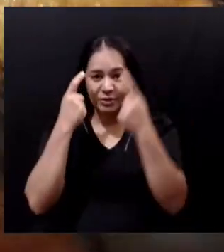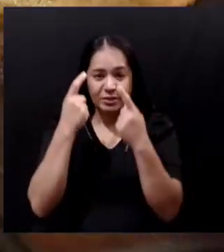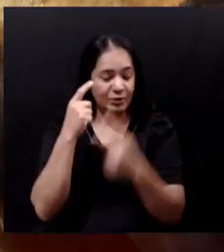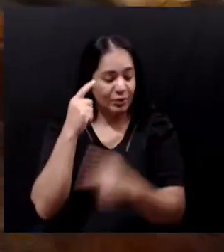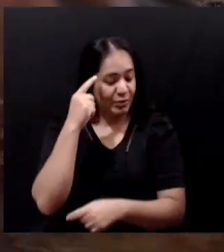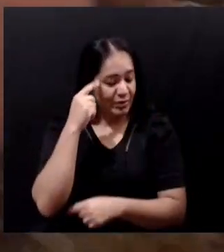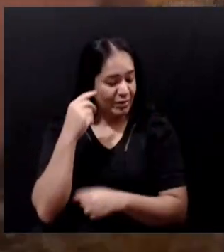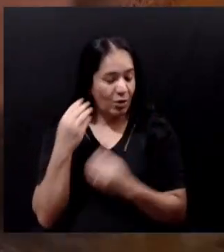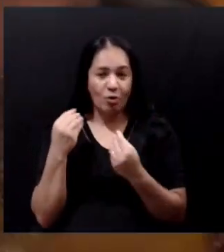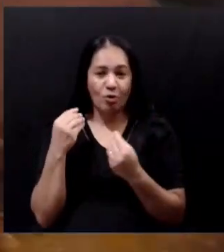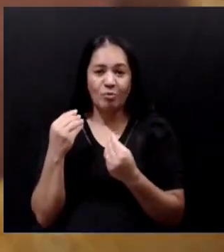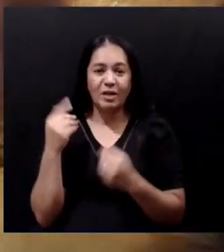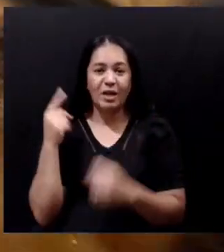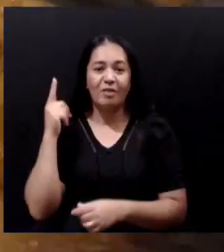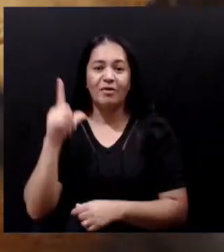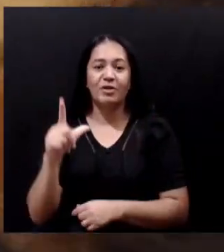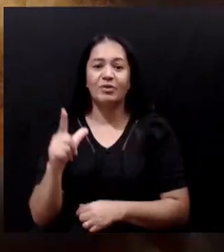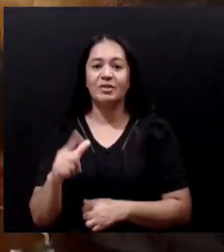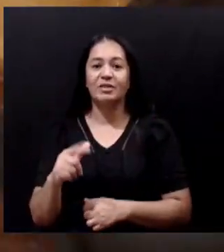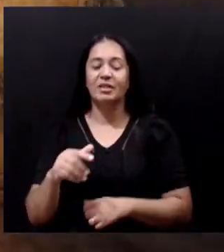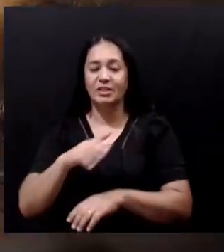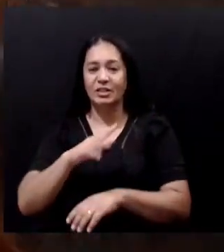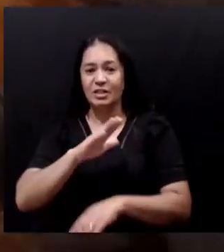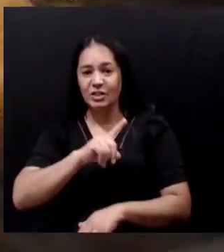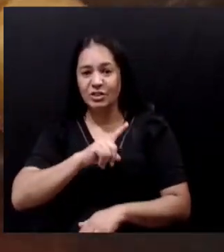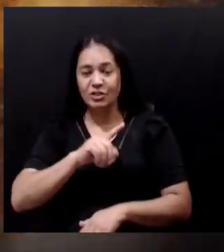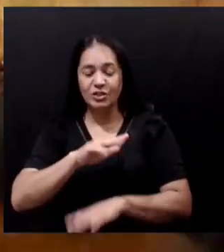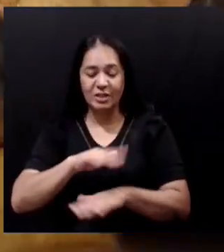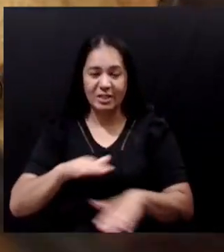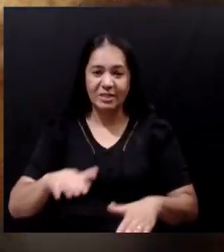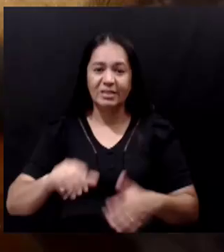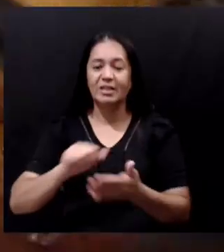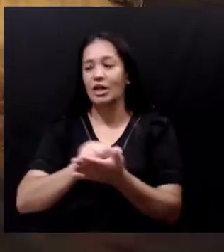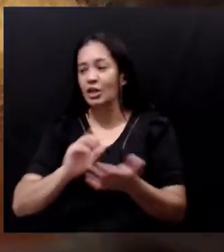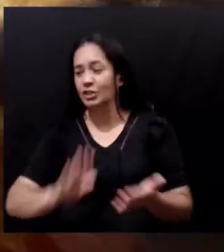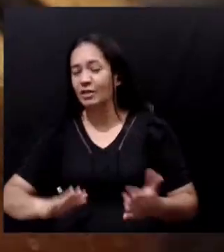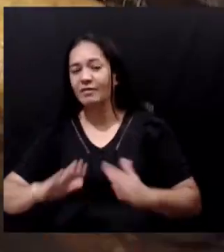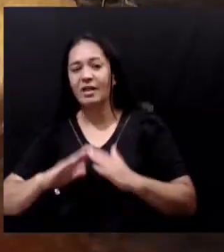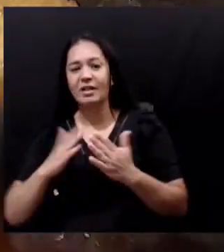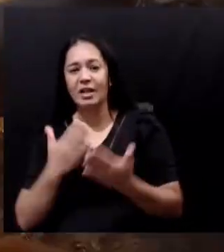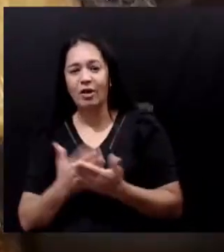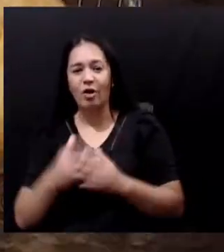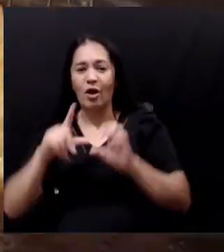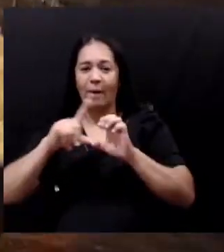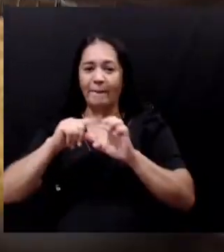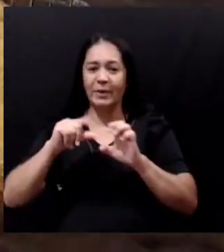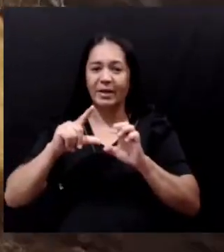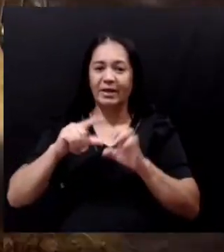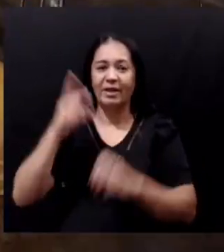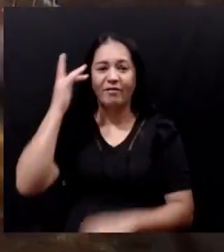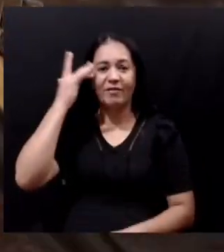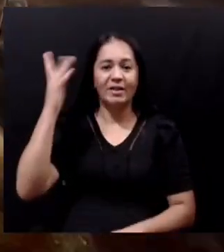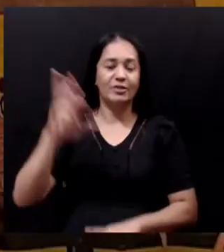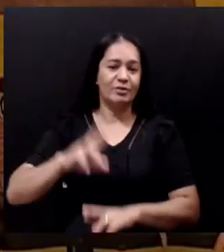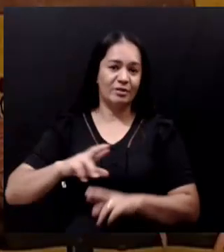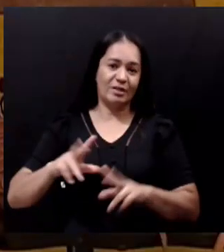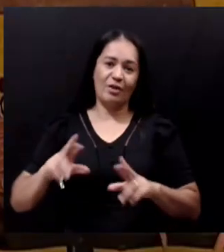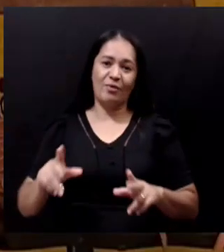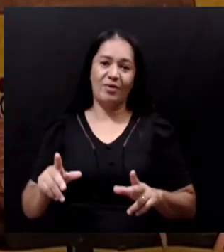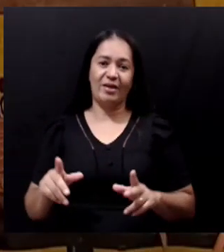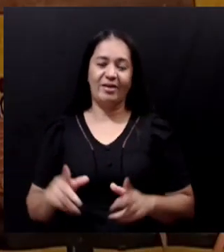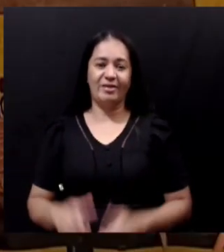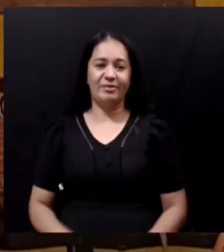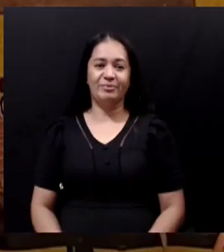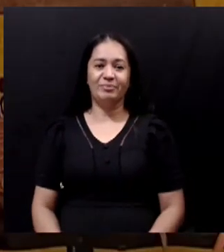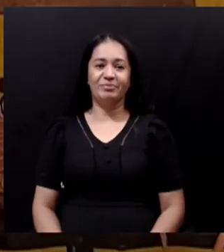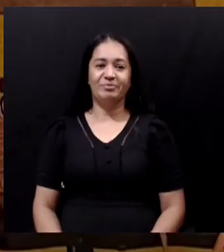ela falou, tinha as crianças para dar lição de casa, empreender não era fácil. Era luta de casa. Quando ela saiu e